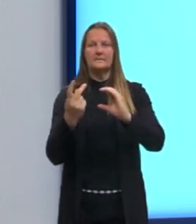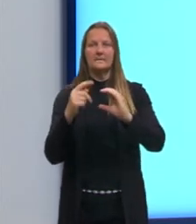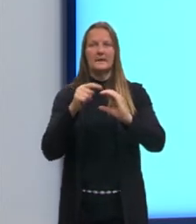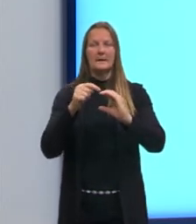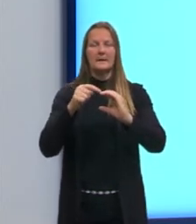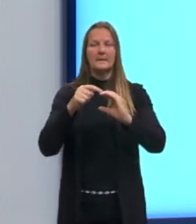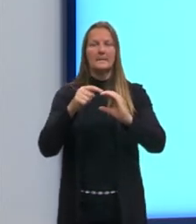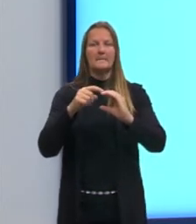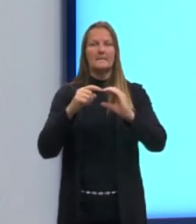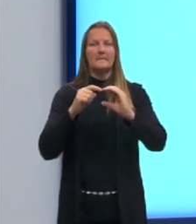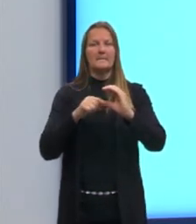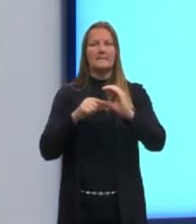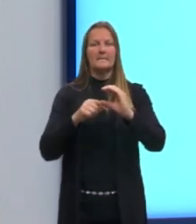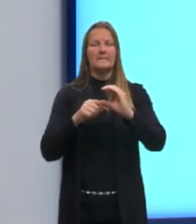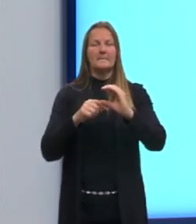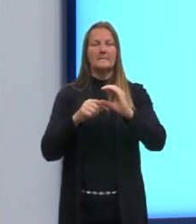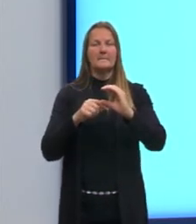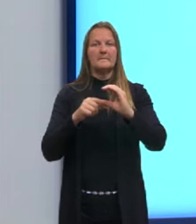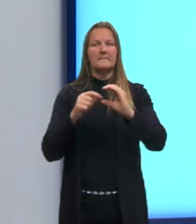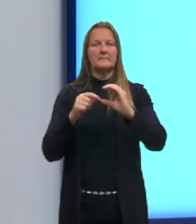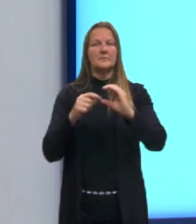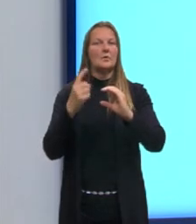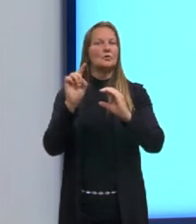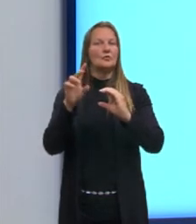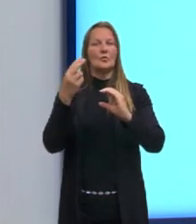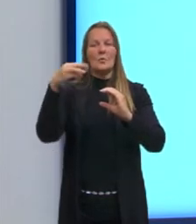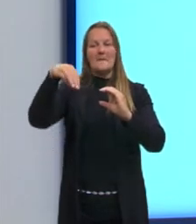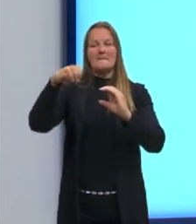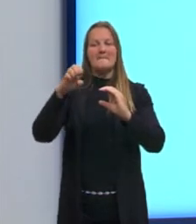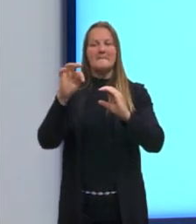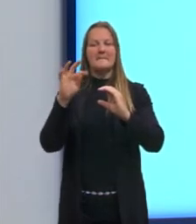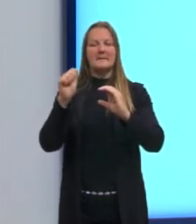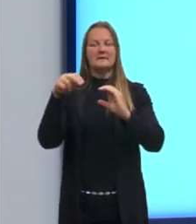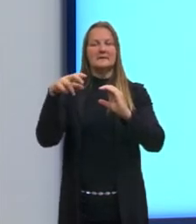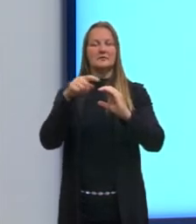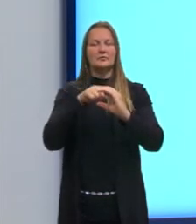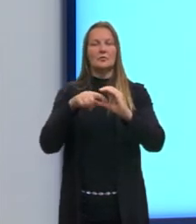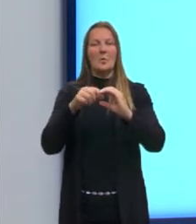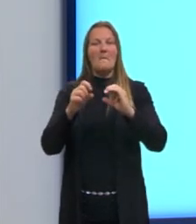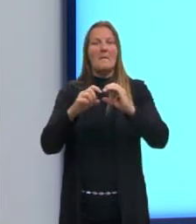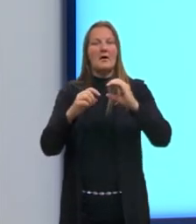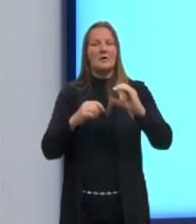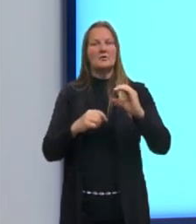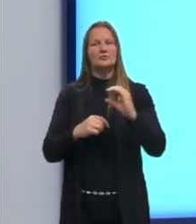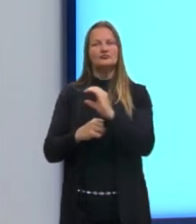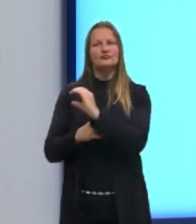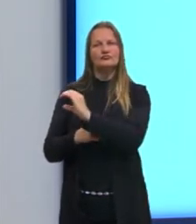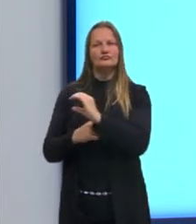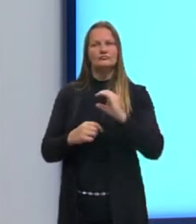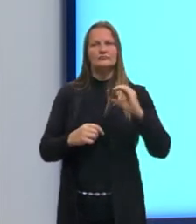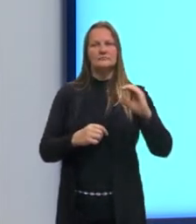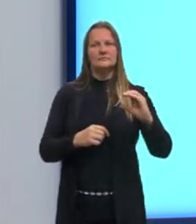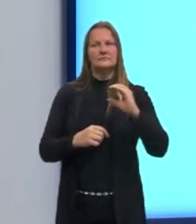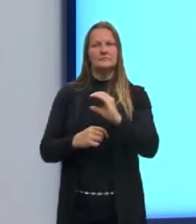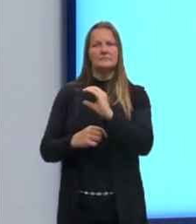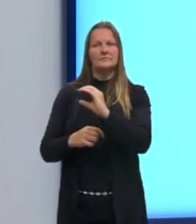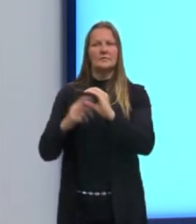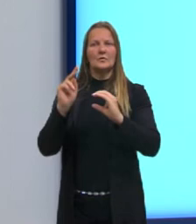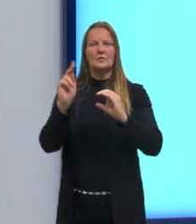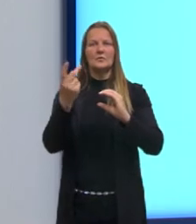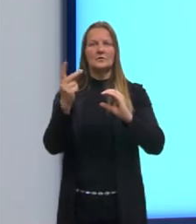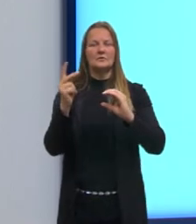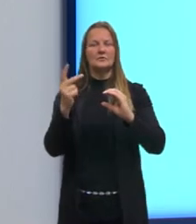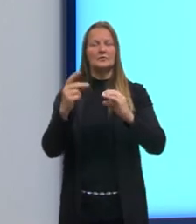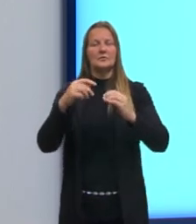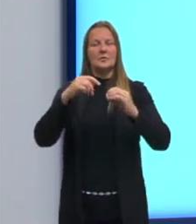é um Carbono uma cadeia carbônica com carbono não metano mas quando eu tenho uma cadeia carbônica maior o hidrogênio tende a sair primeiro do carbono